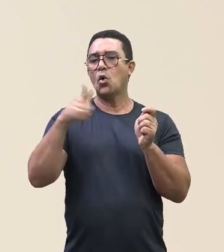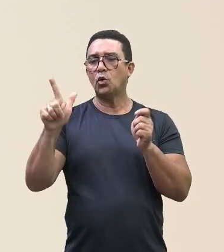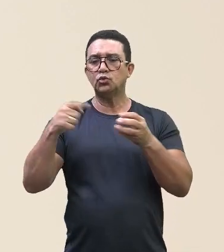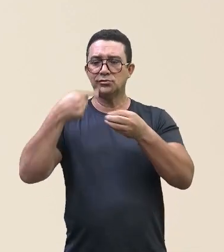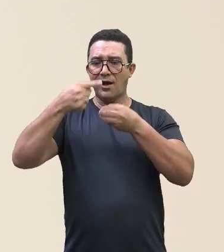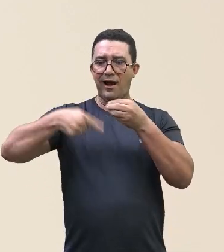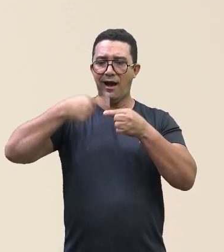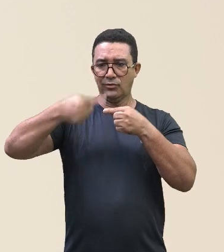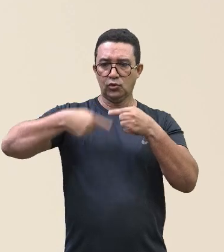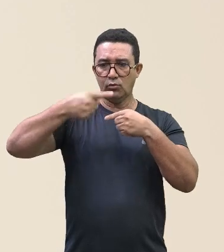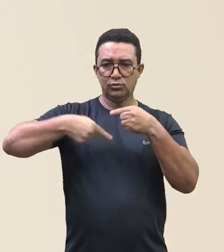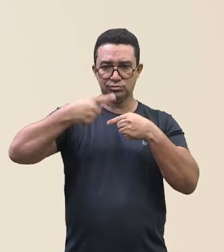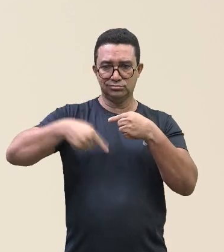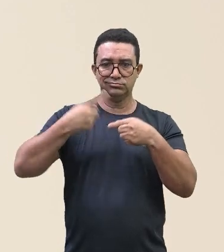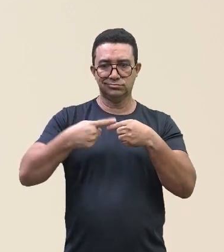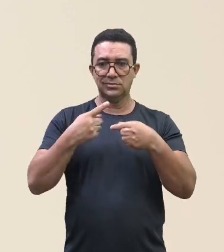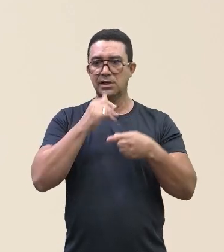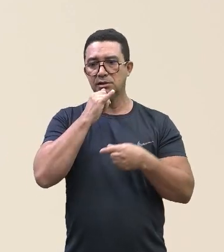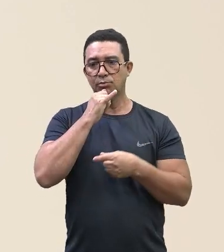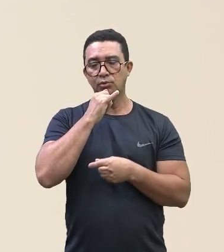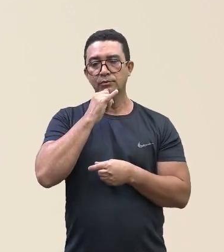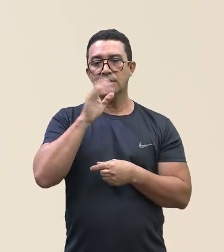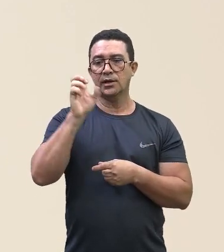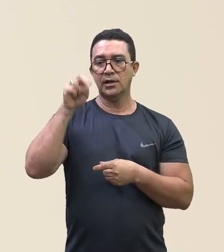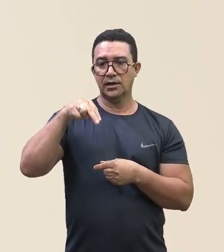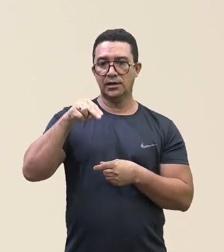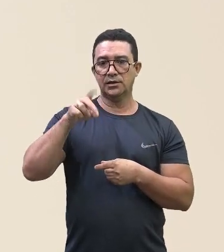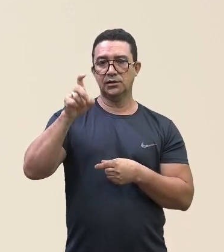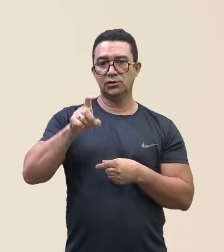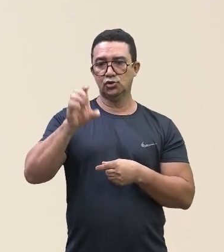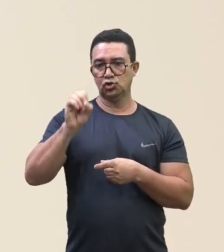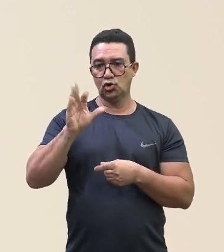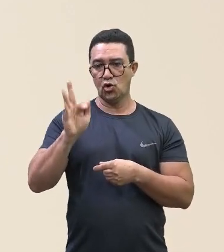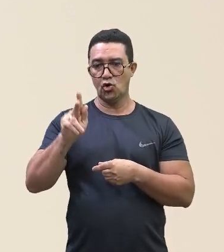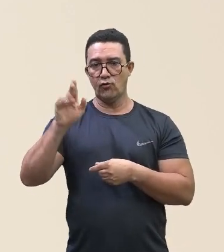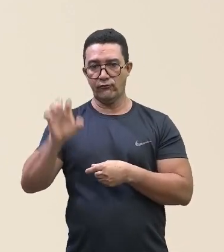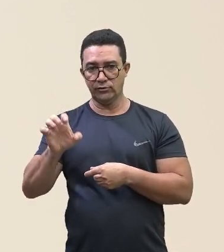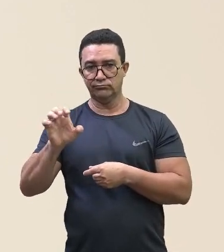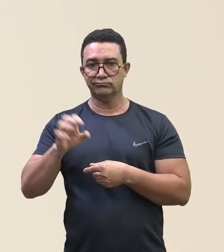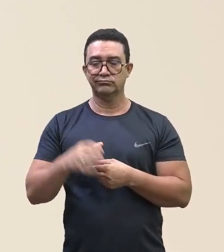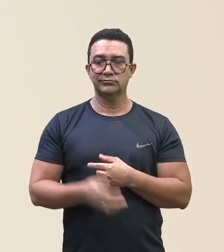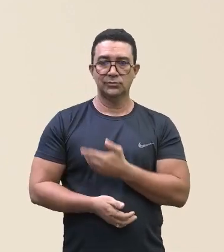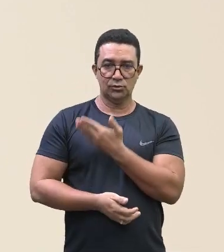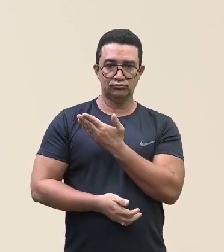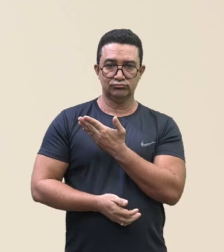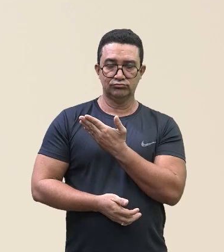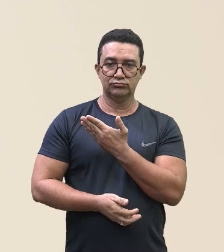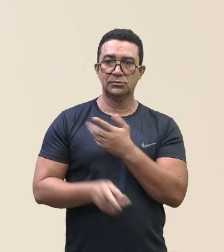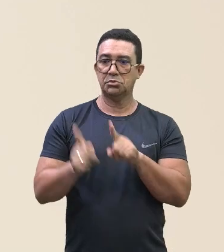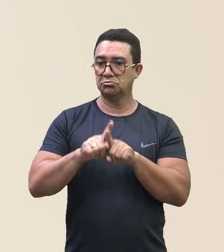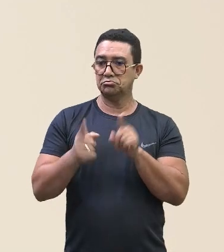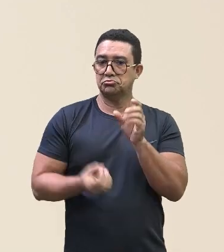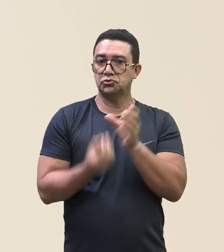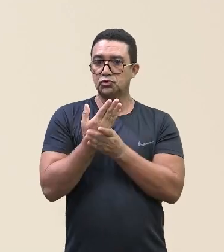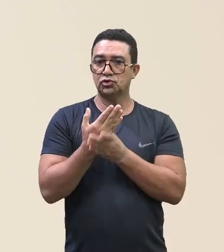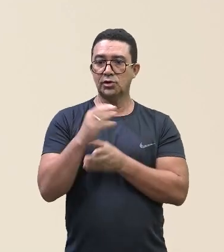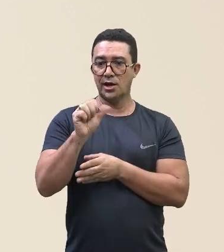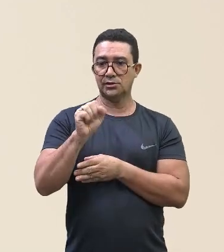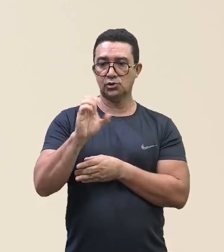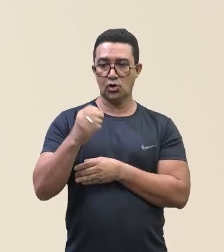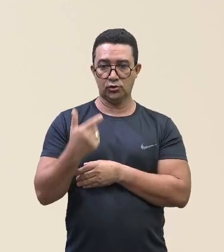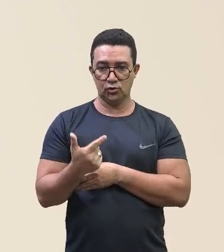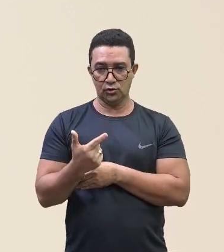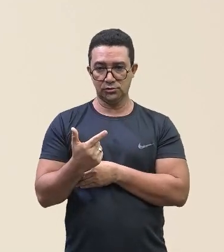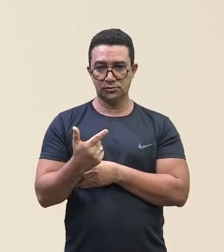composição, como é o caso do enxofre. Então, quando isso acontece, um dos produtos formados é o SO2,